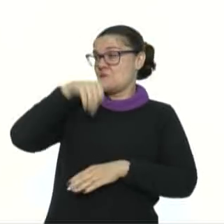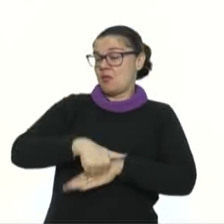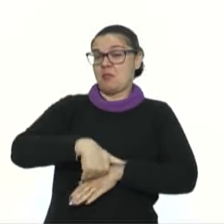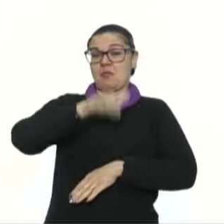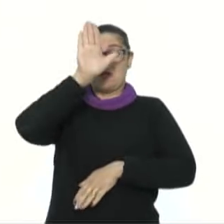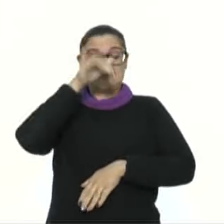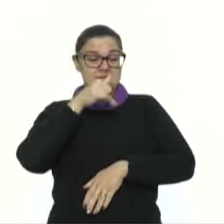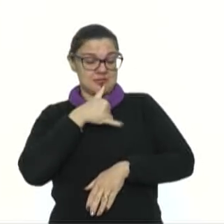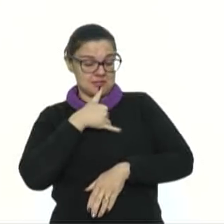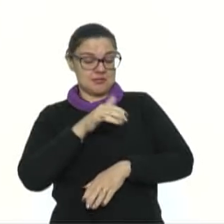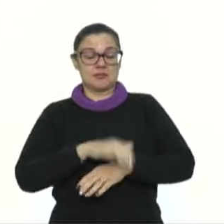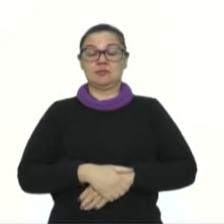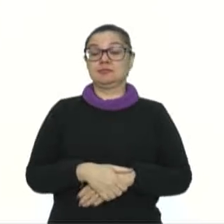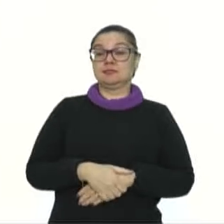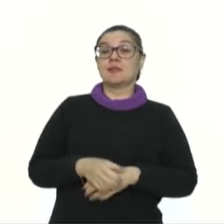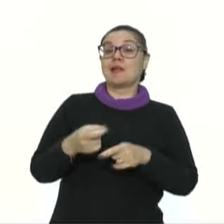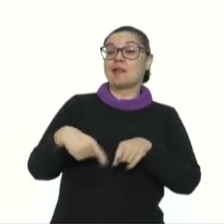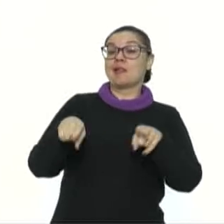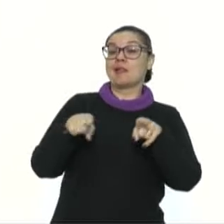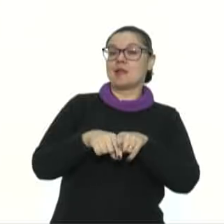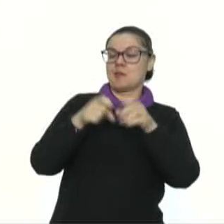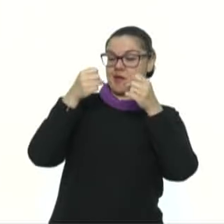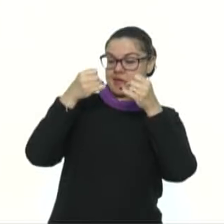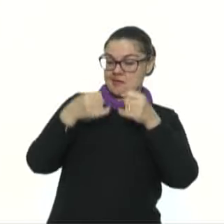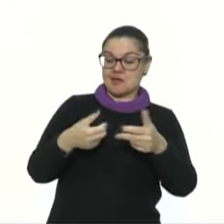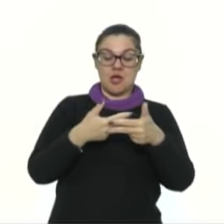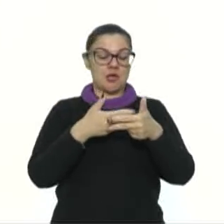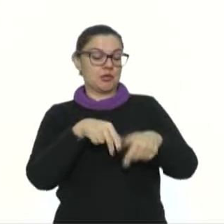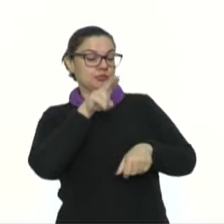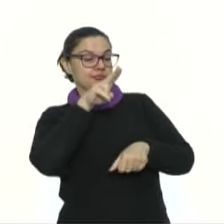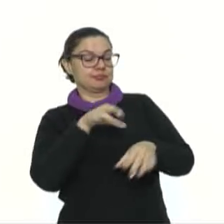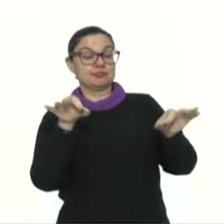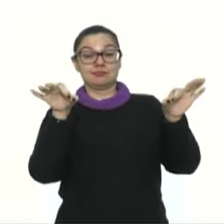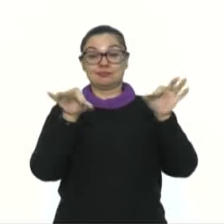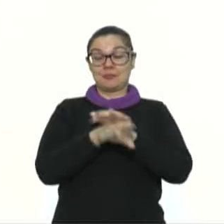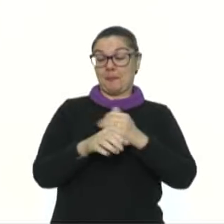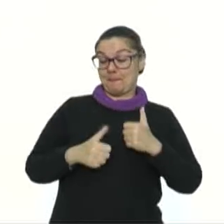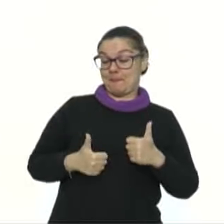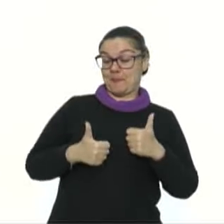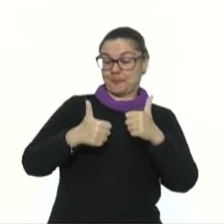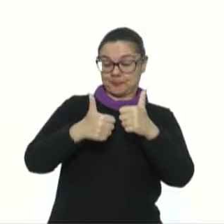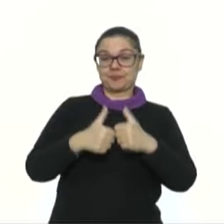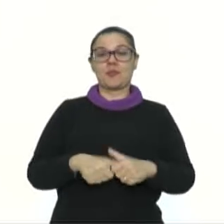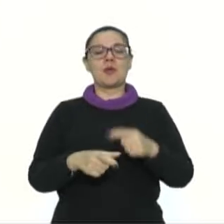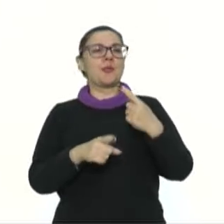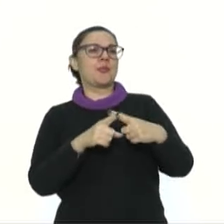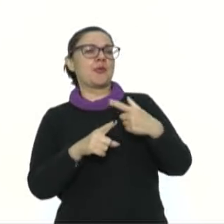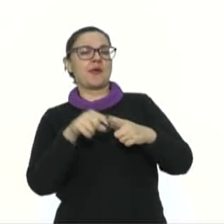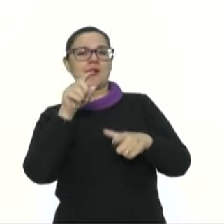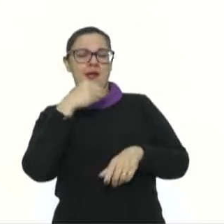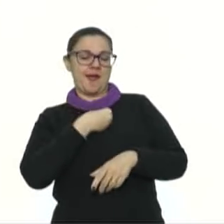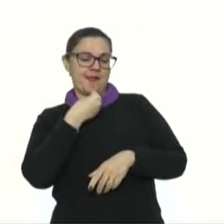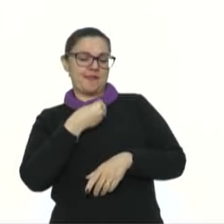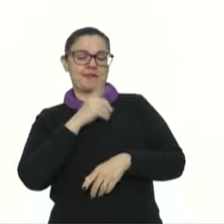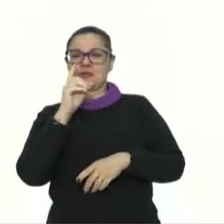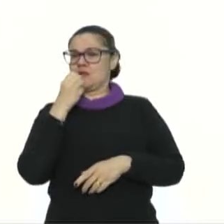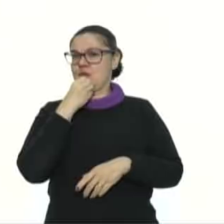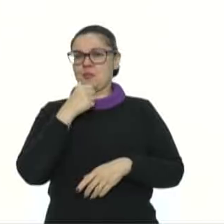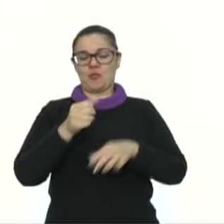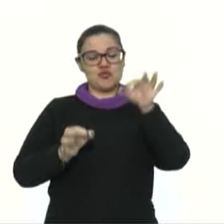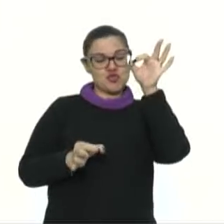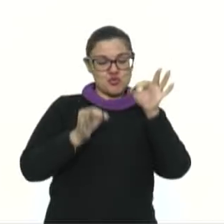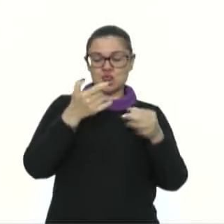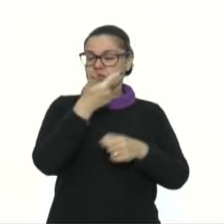mais triste, dizendo que as coisas nunca dão certo para ela, ou que a vida é injusta, fecha